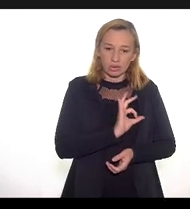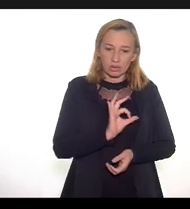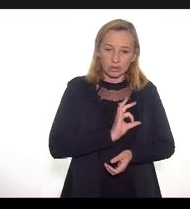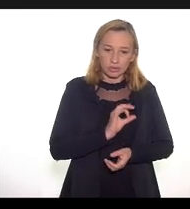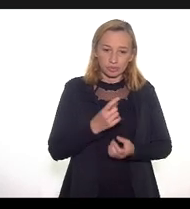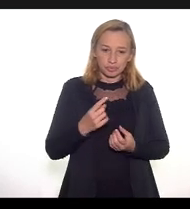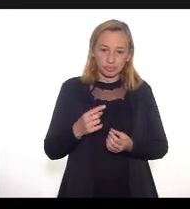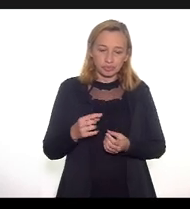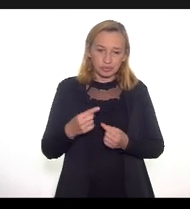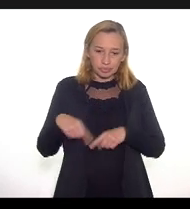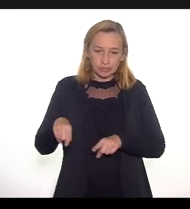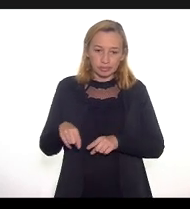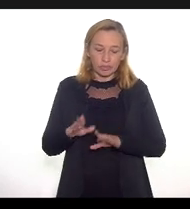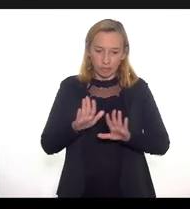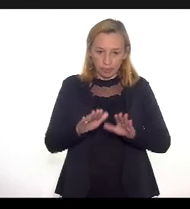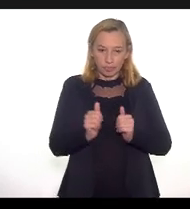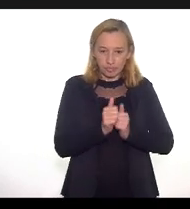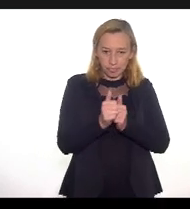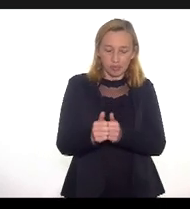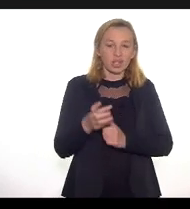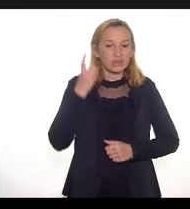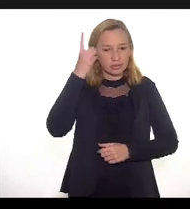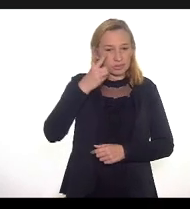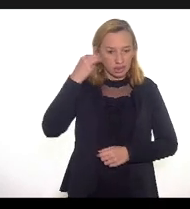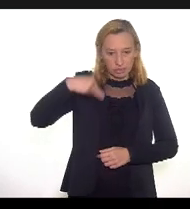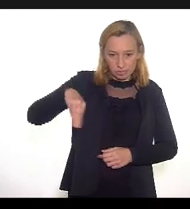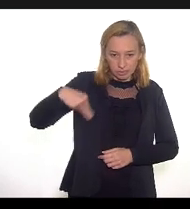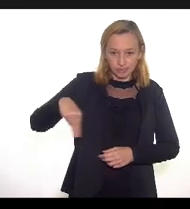Deixa eu... Para encaminhar, deputado Carlos Mink.